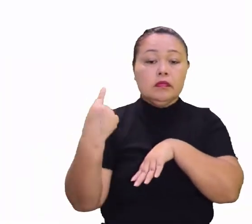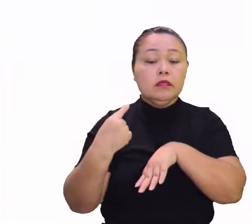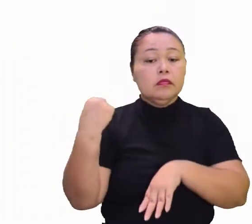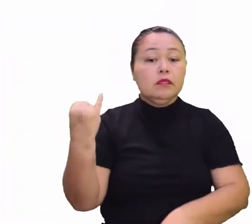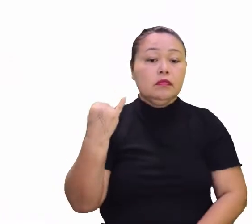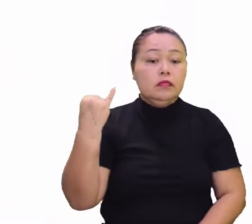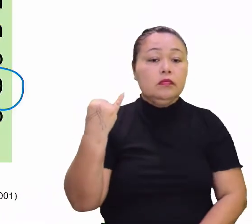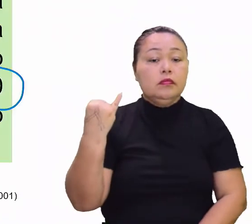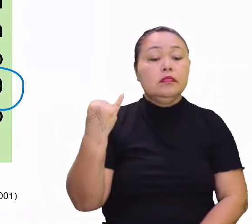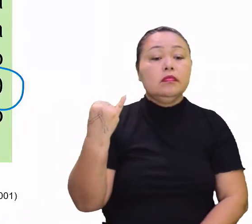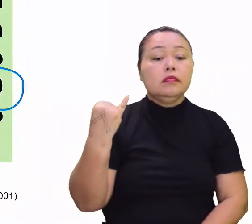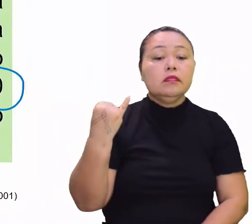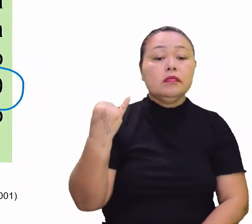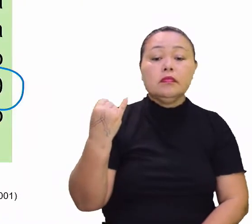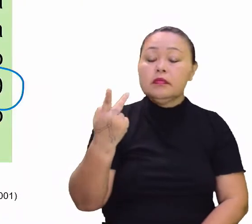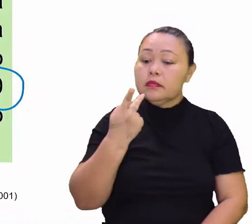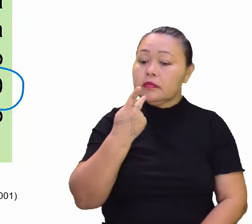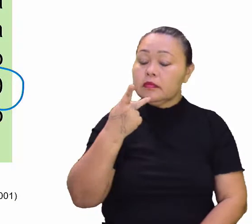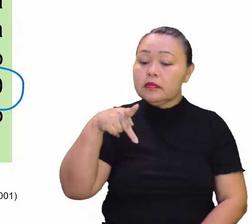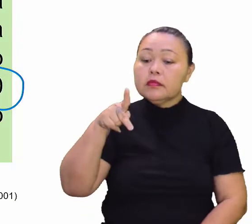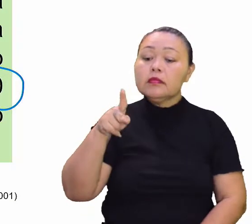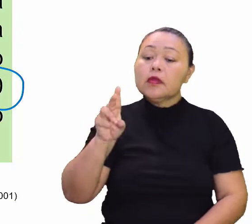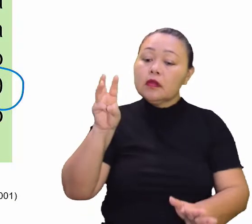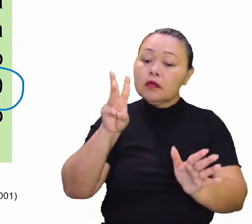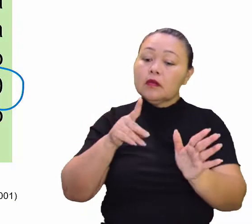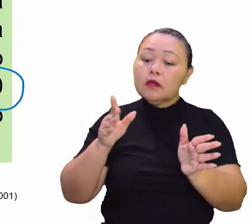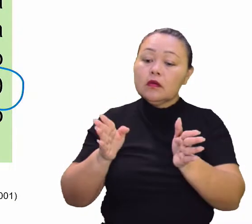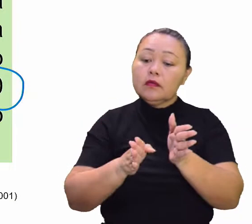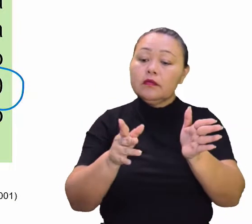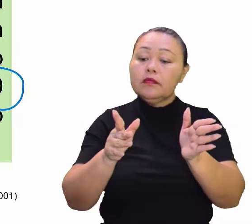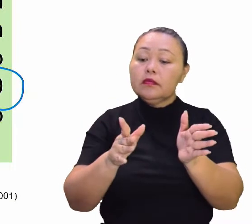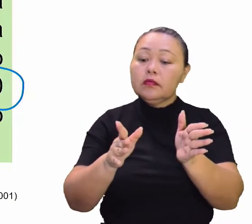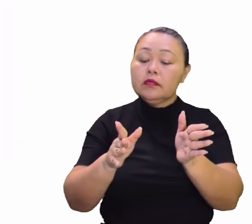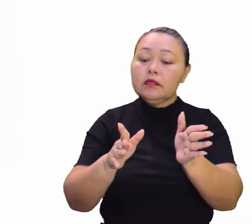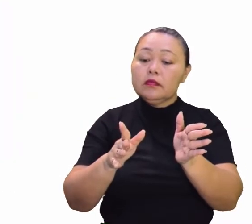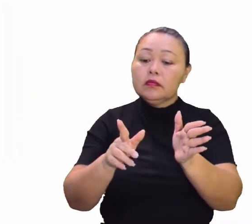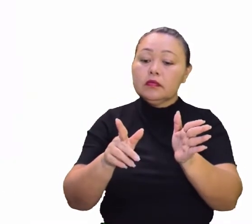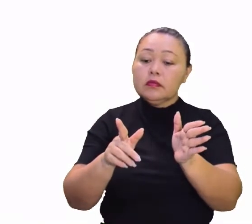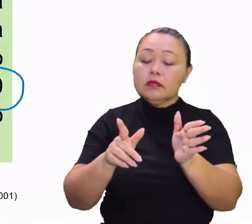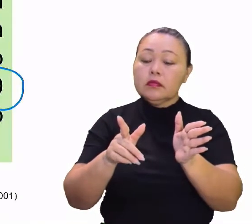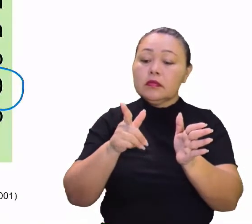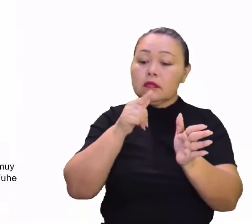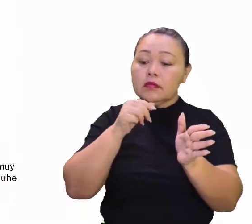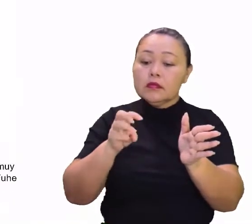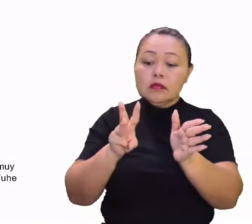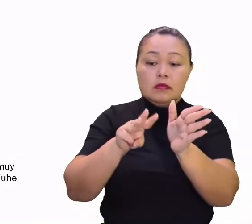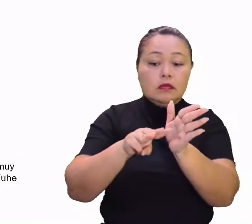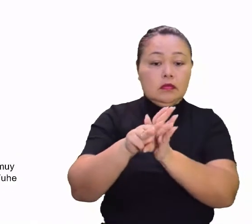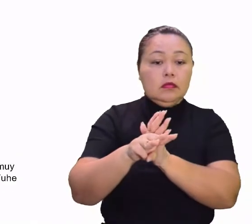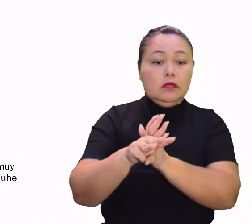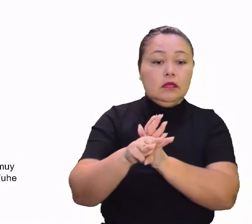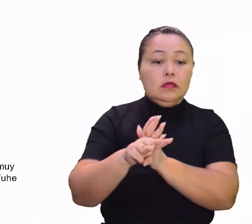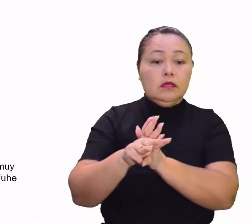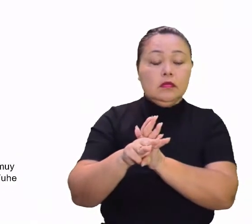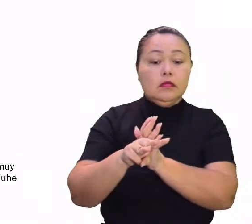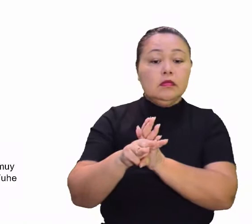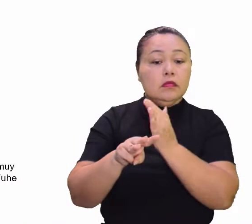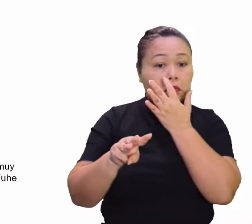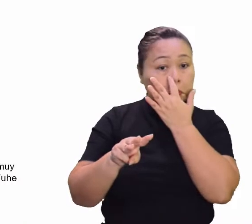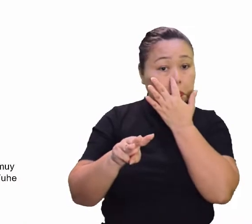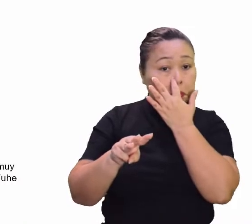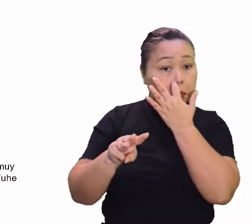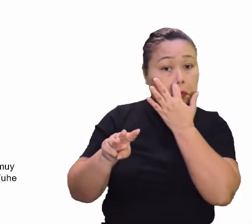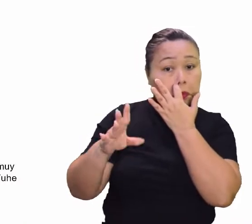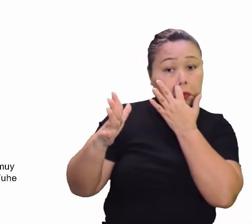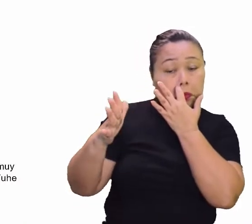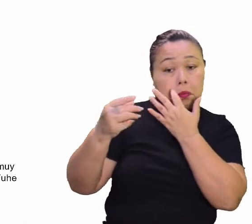muita importância. Quando a gente fala do rio Madeira, vamos lá no próximo slide, depois eu vou complementar. Em um